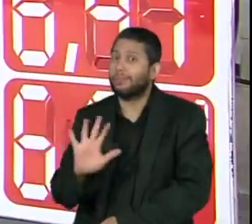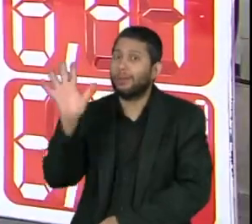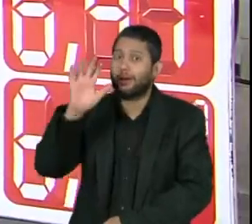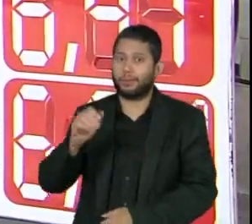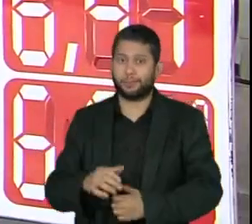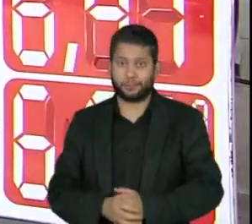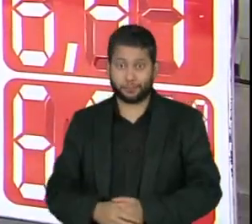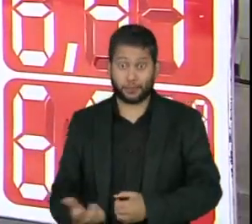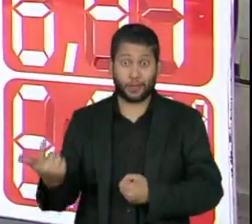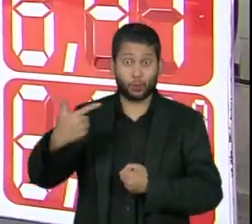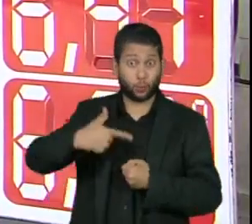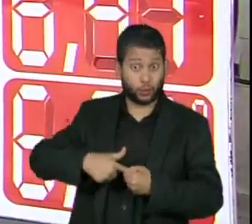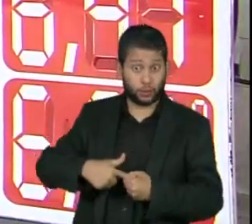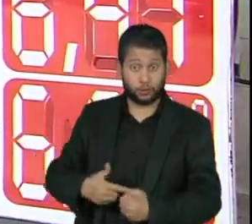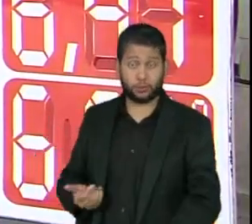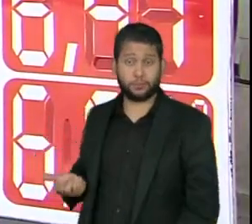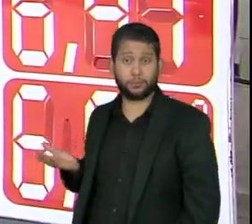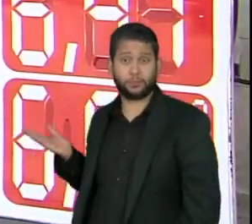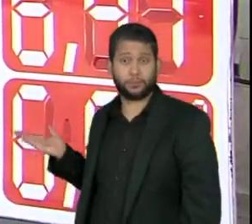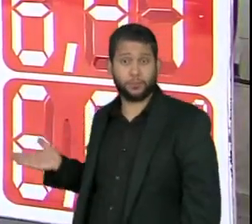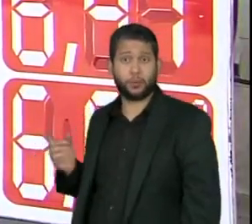ser reajustada em